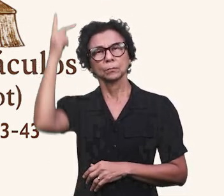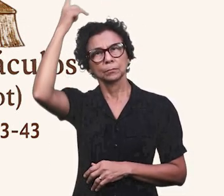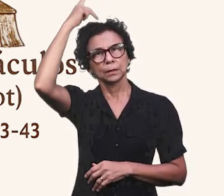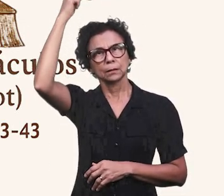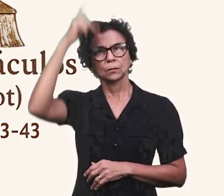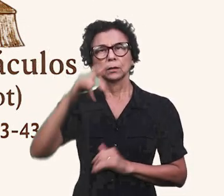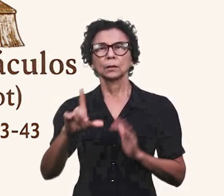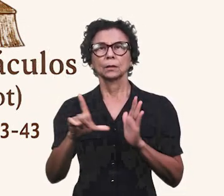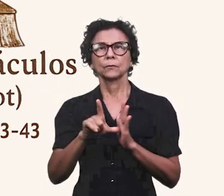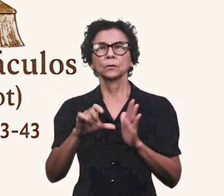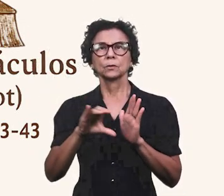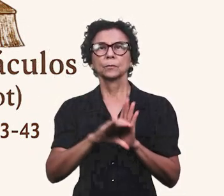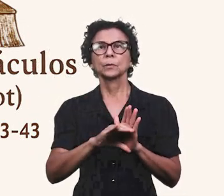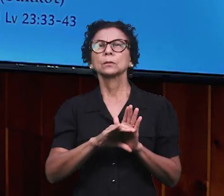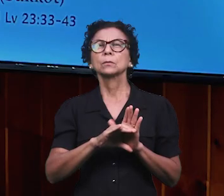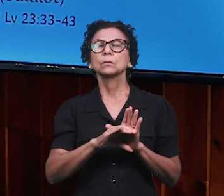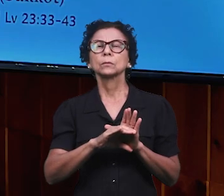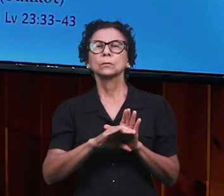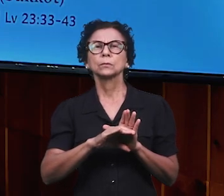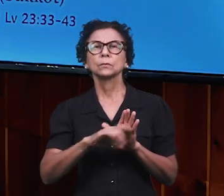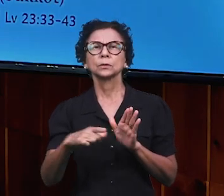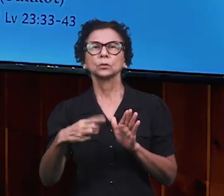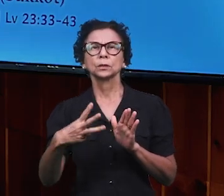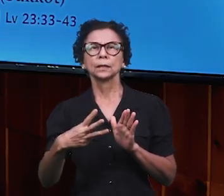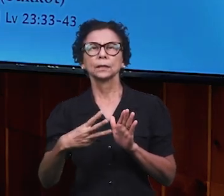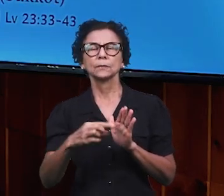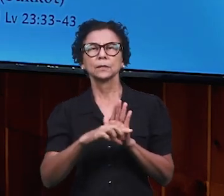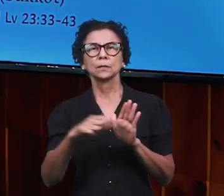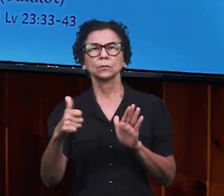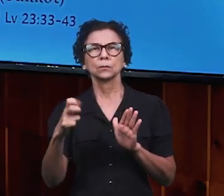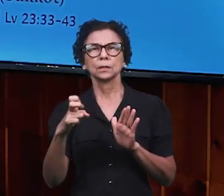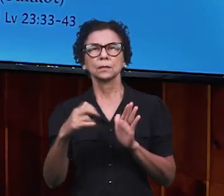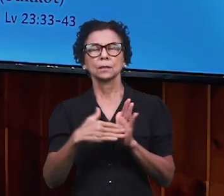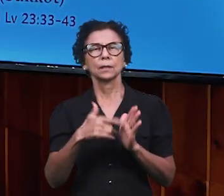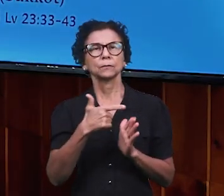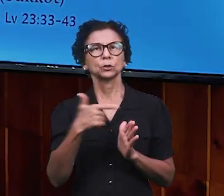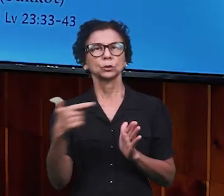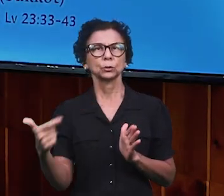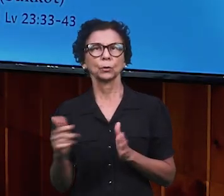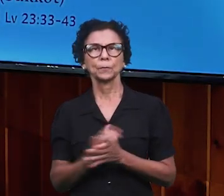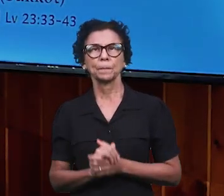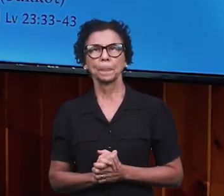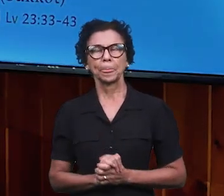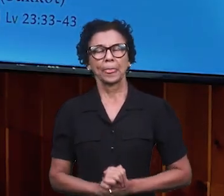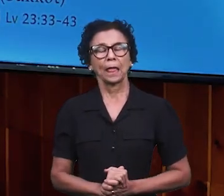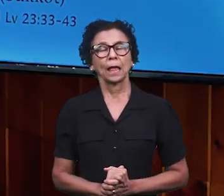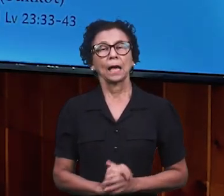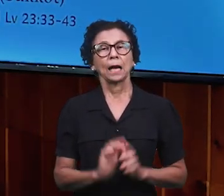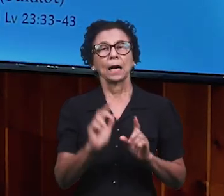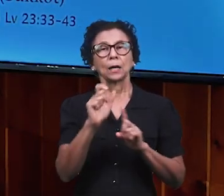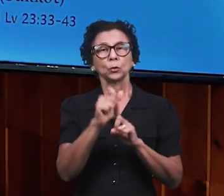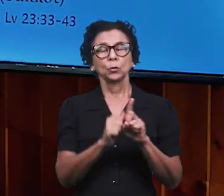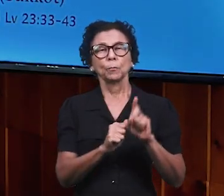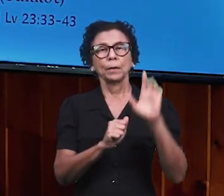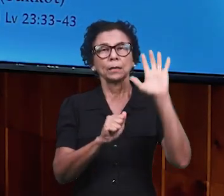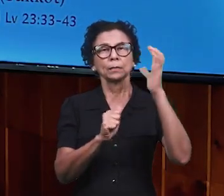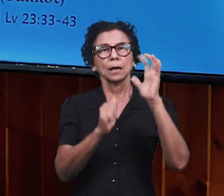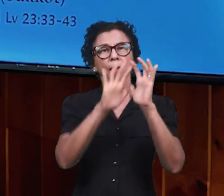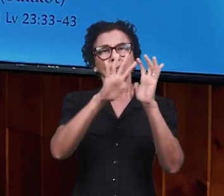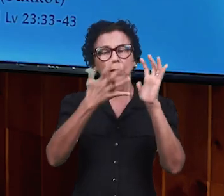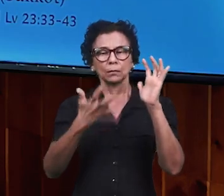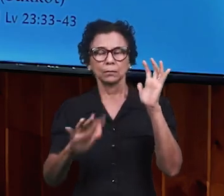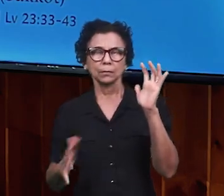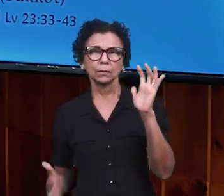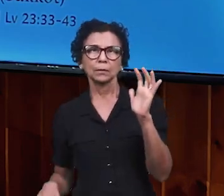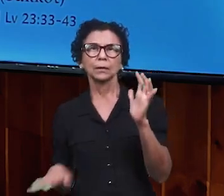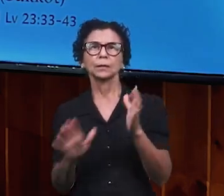15 a 22. As festas de outono, trombetas é Yom Teruah, Levítico 23, de